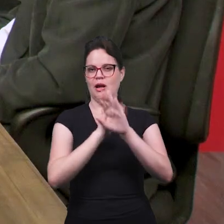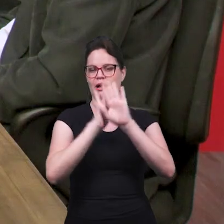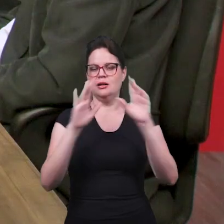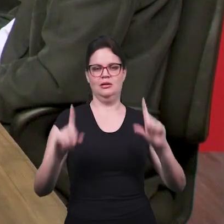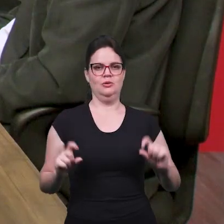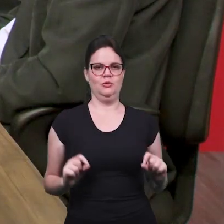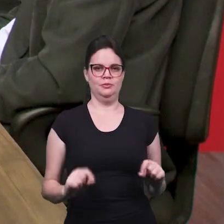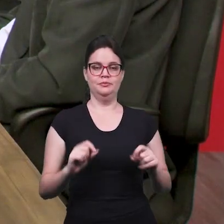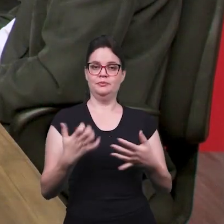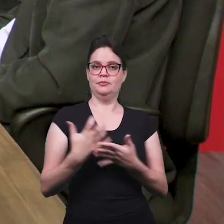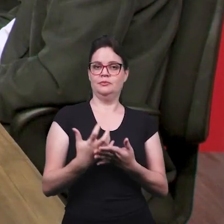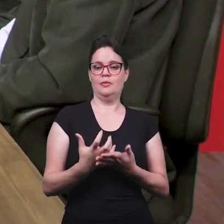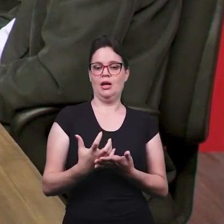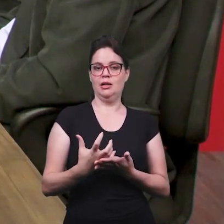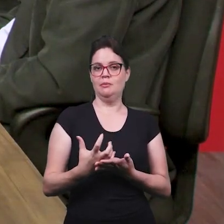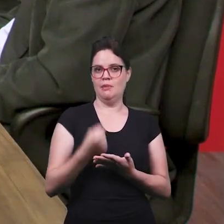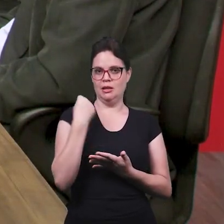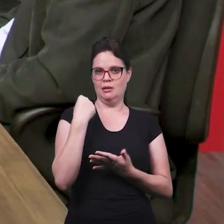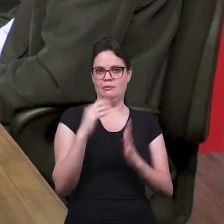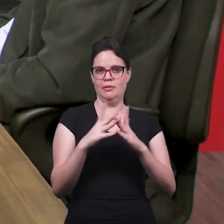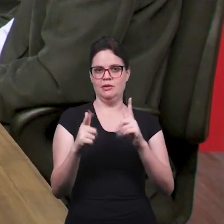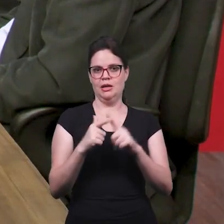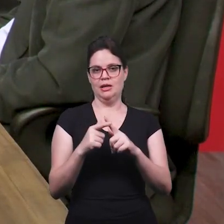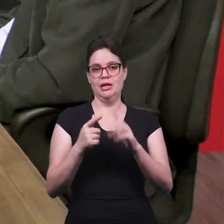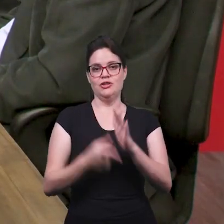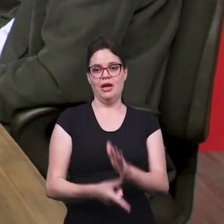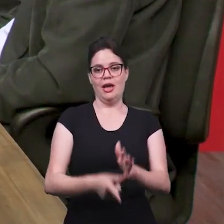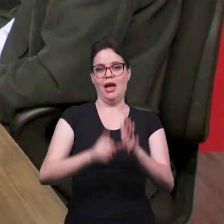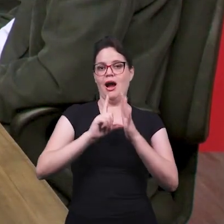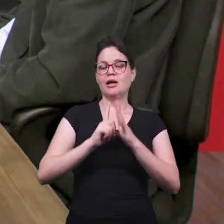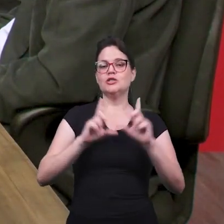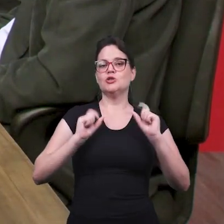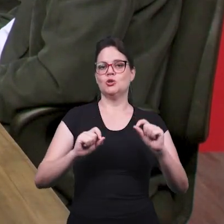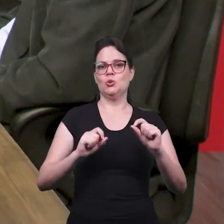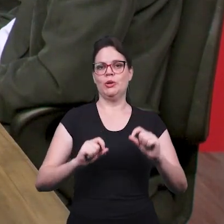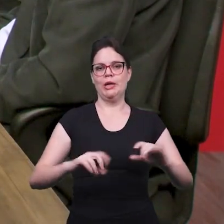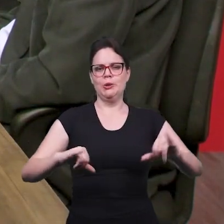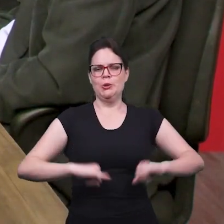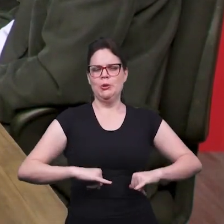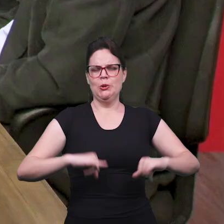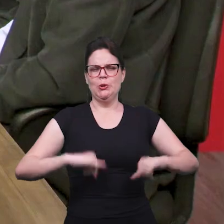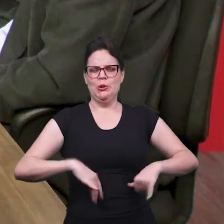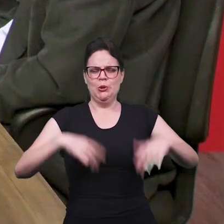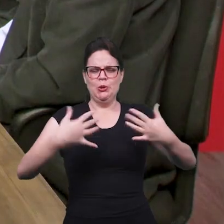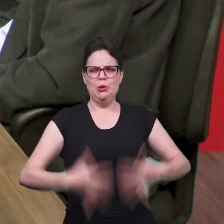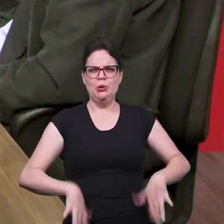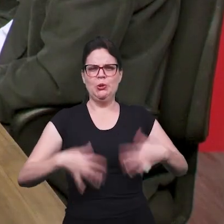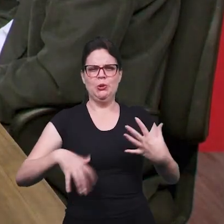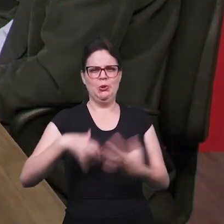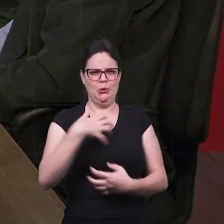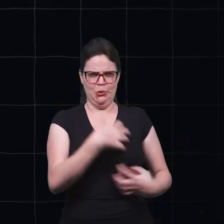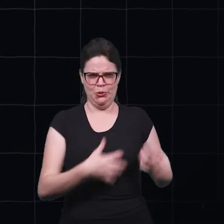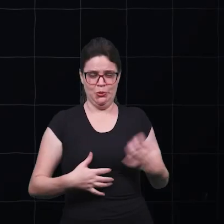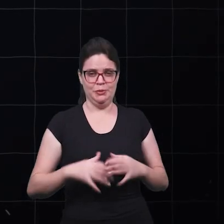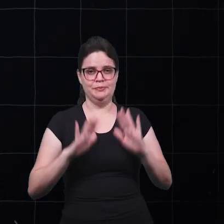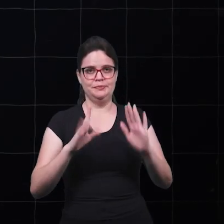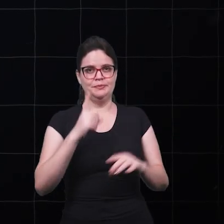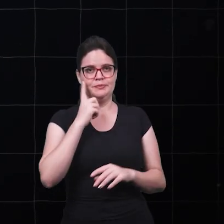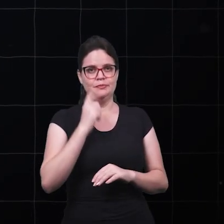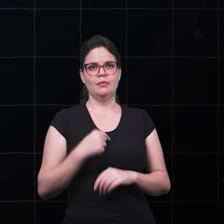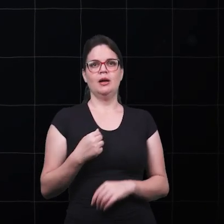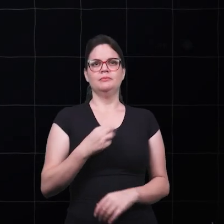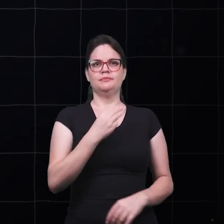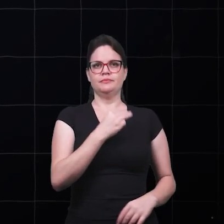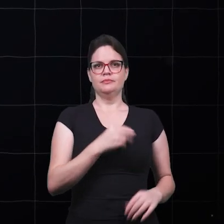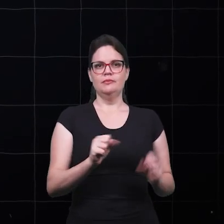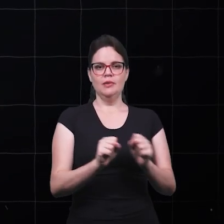se dar antes da grande tribulação. Então, acho que é até interessante a gente ler o texto. Apocalipse 3,10 fala, como guardaste a